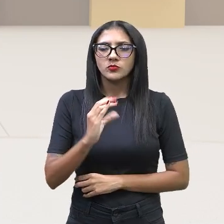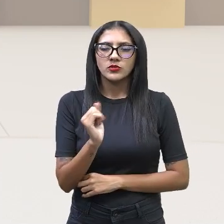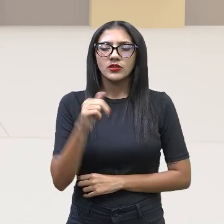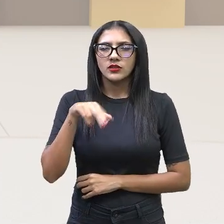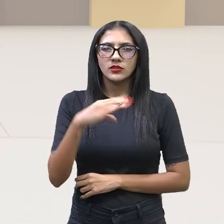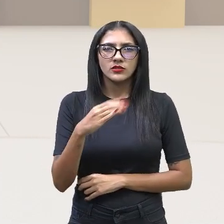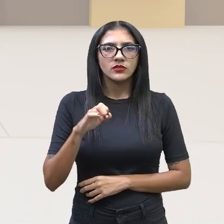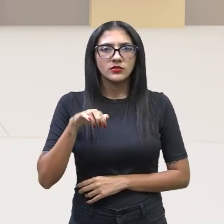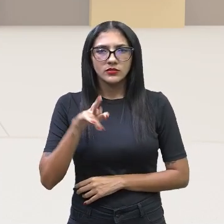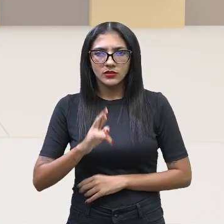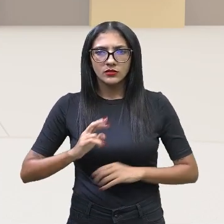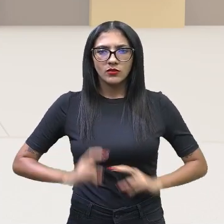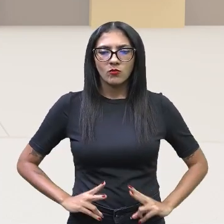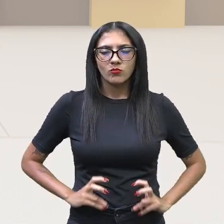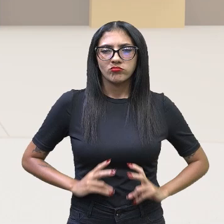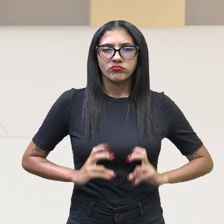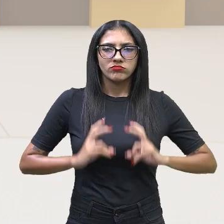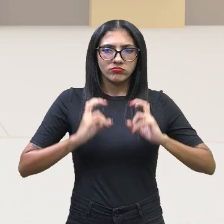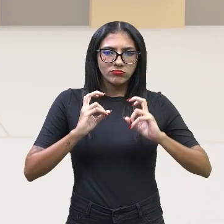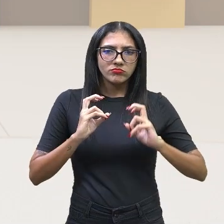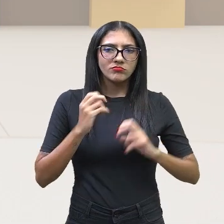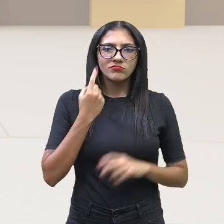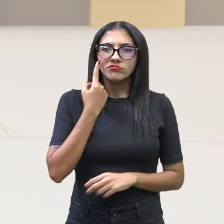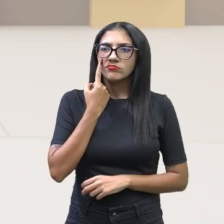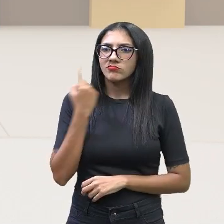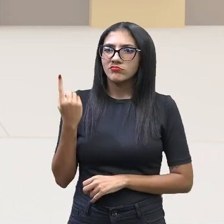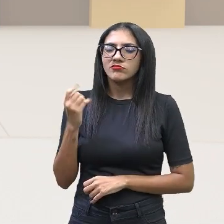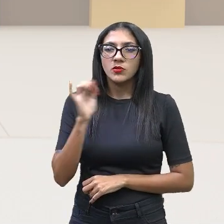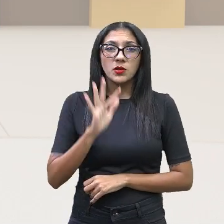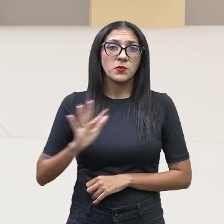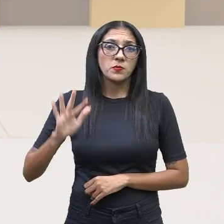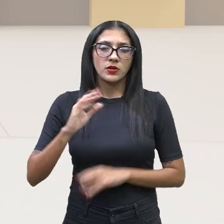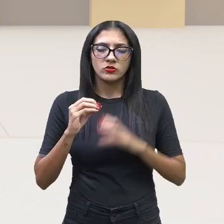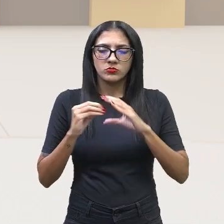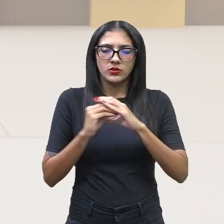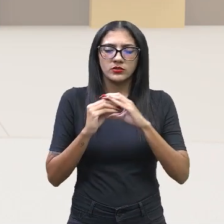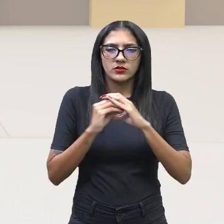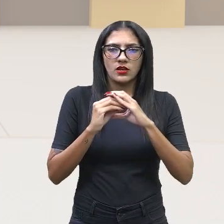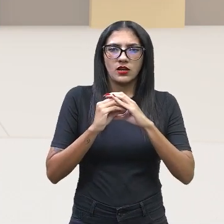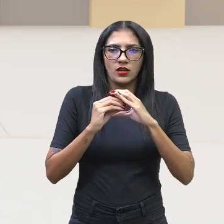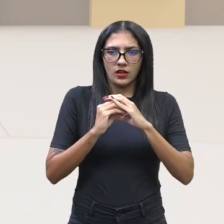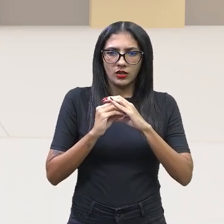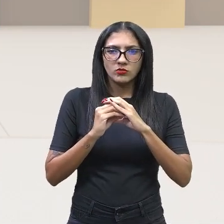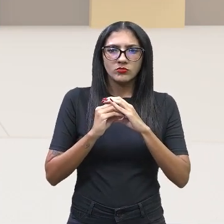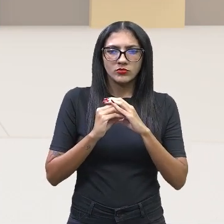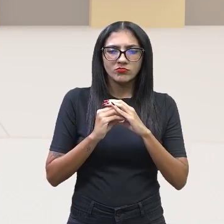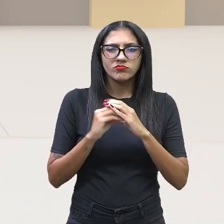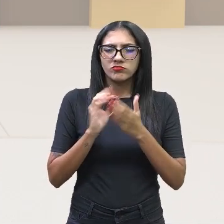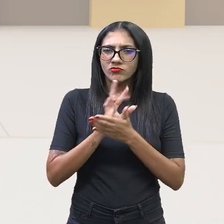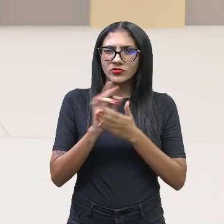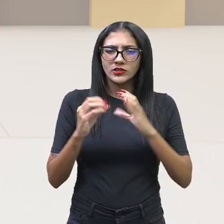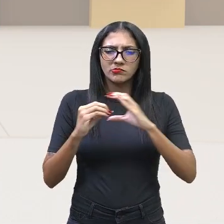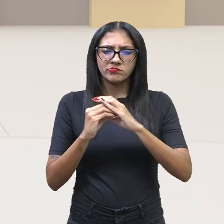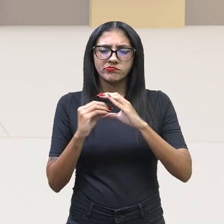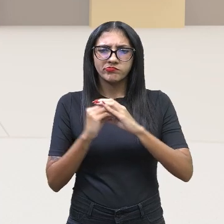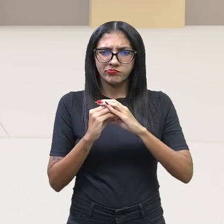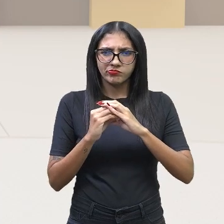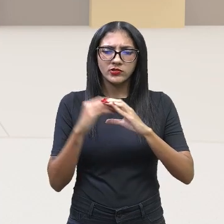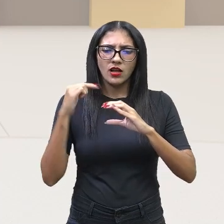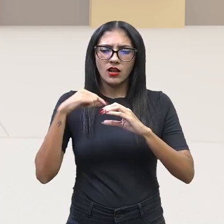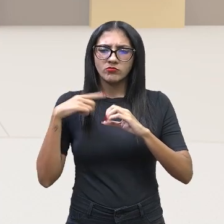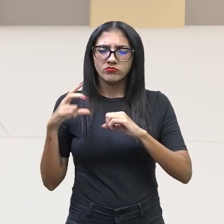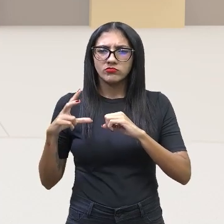câncer. Aqui você tem a imagem, uma imagem de uma célula, de células